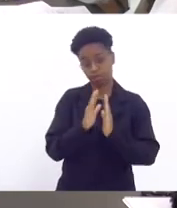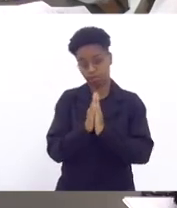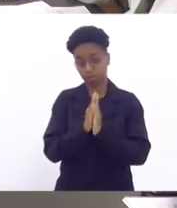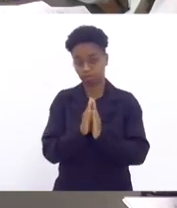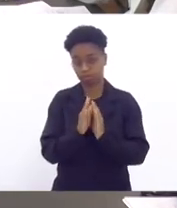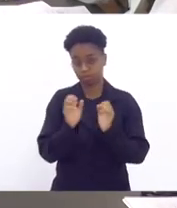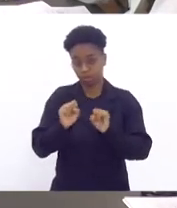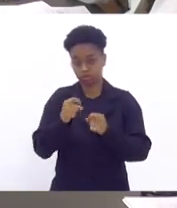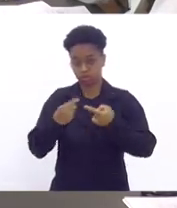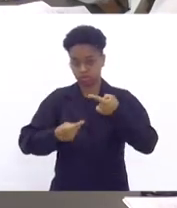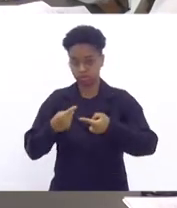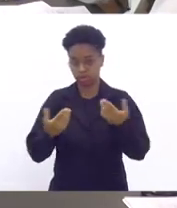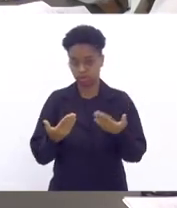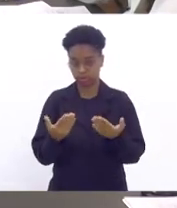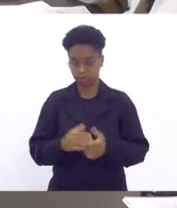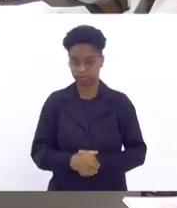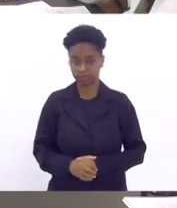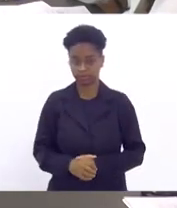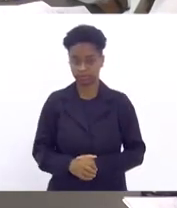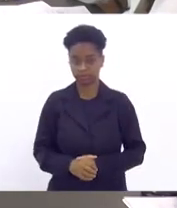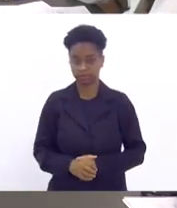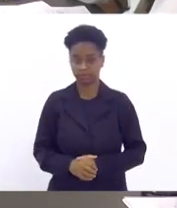os projetos estão em discussão